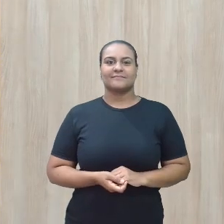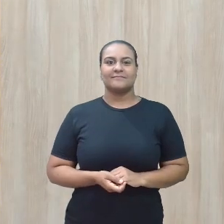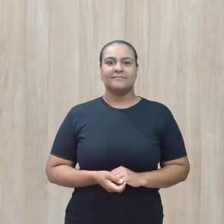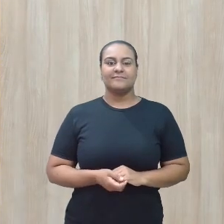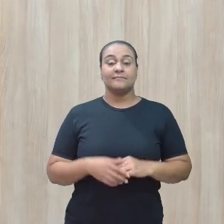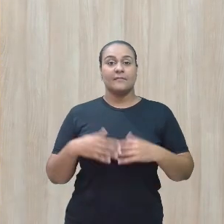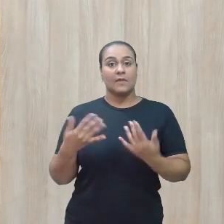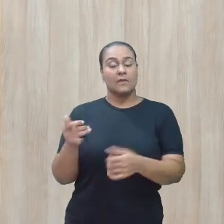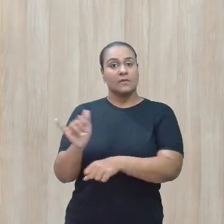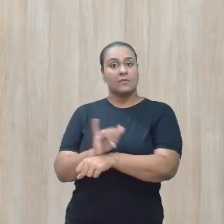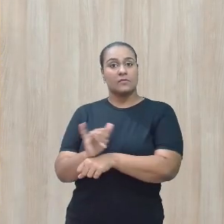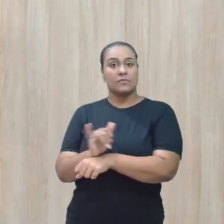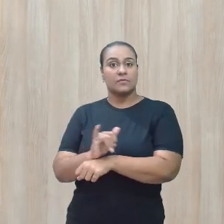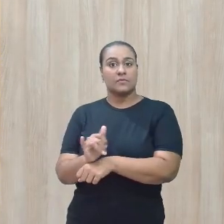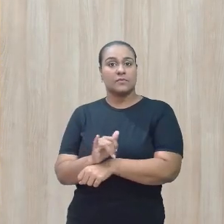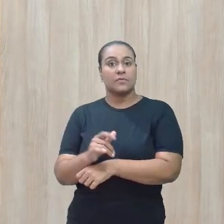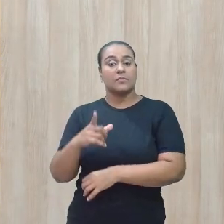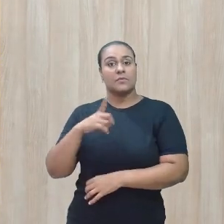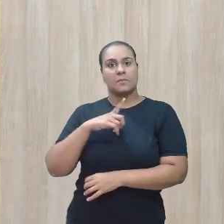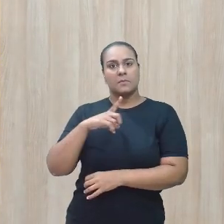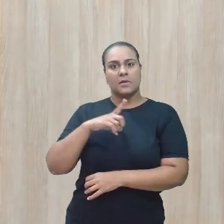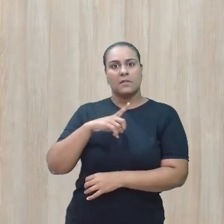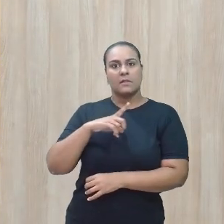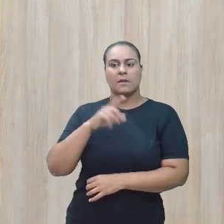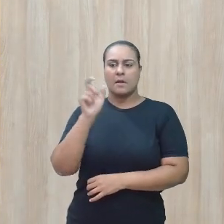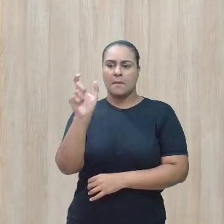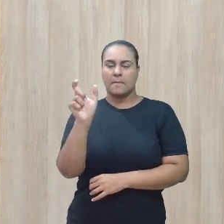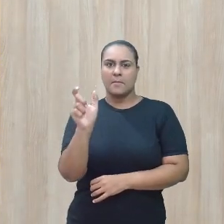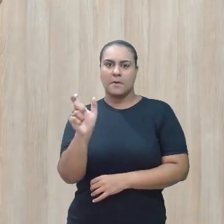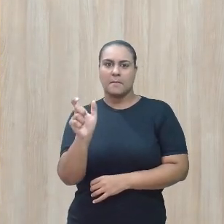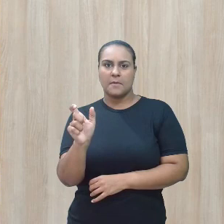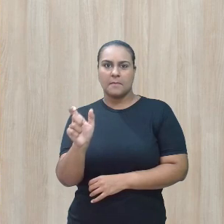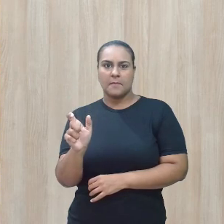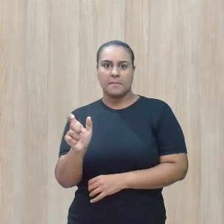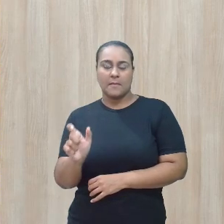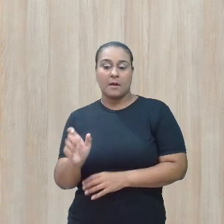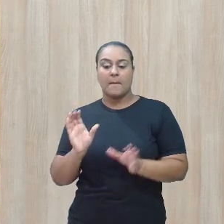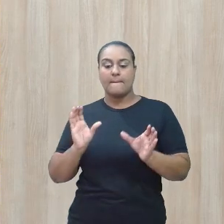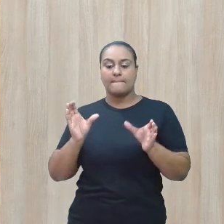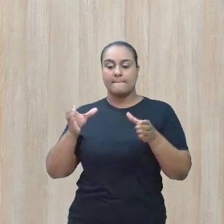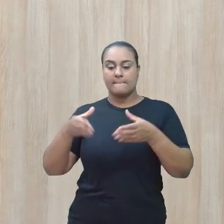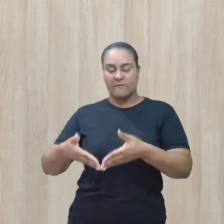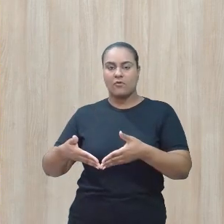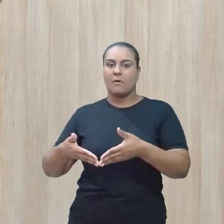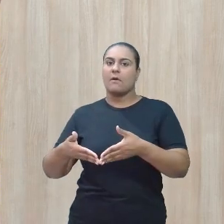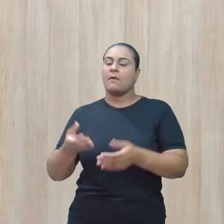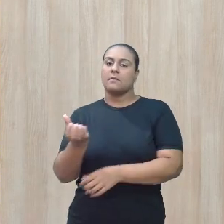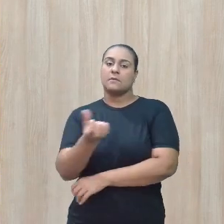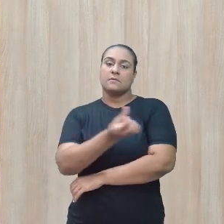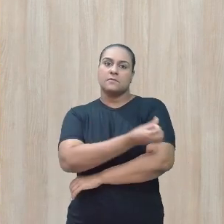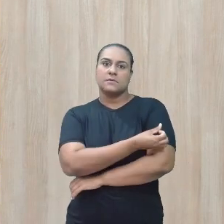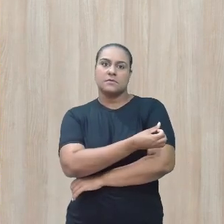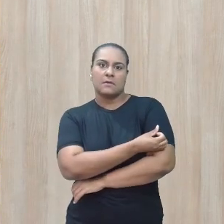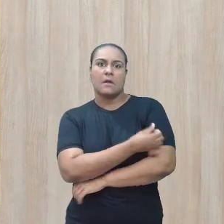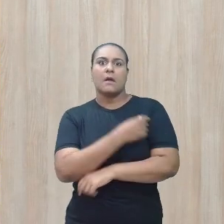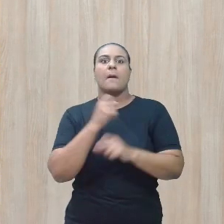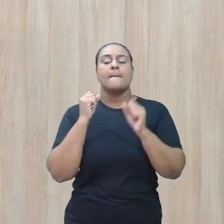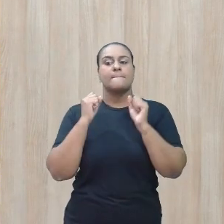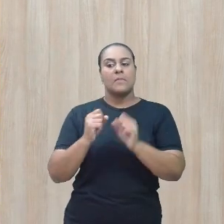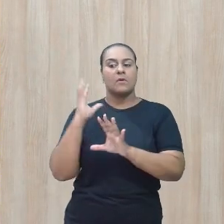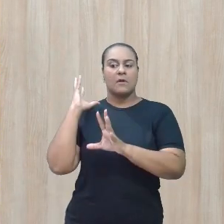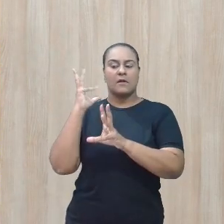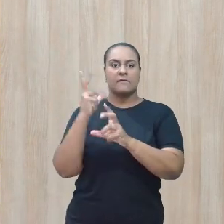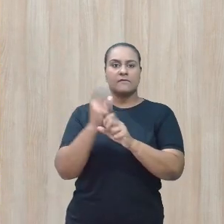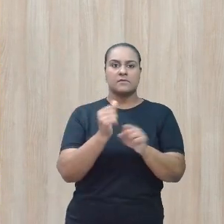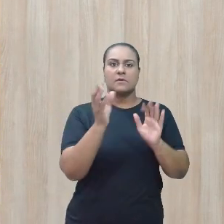No YouTube também vai haver uma playlist específica da sua série, onde você vai poder acompanhar as aulas, revisar os